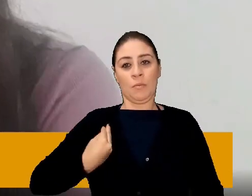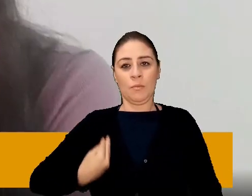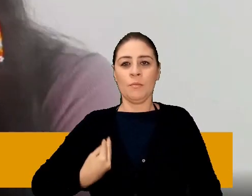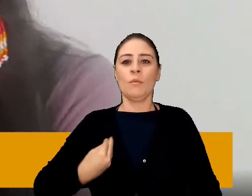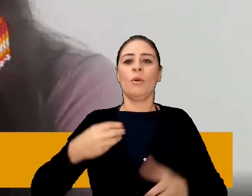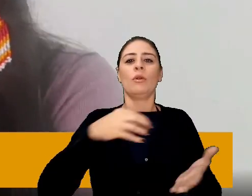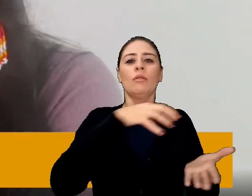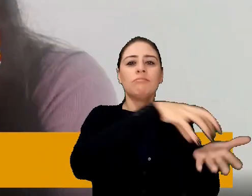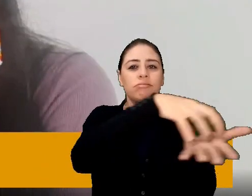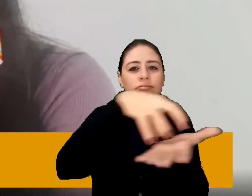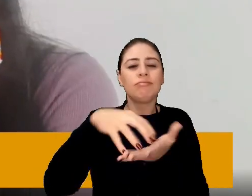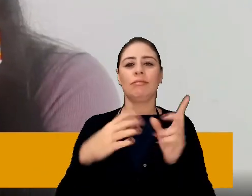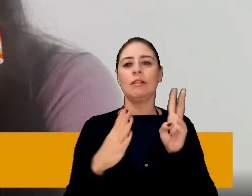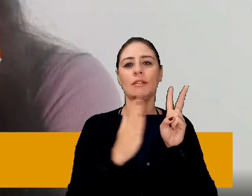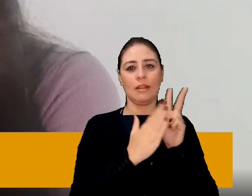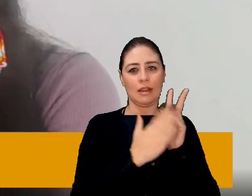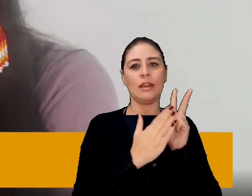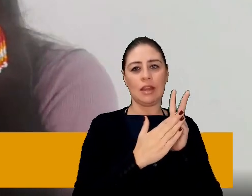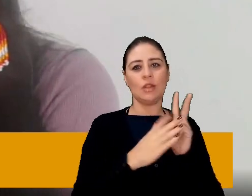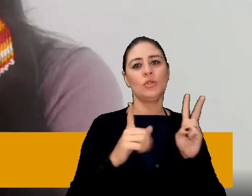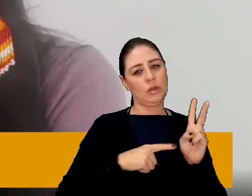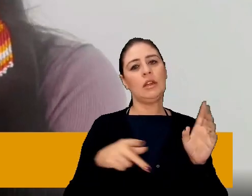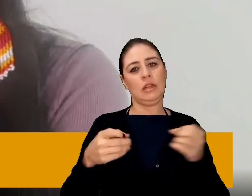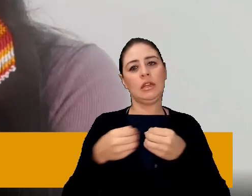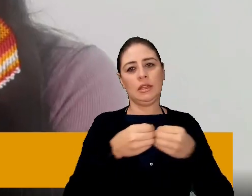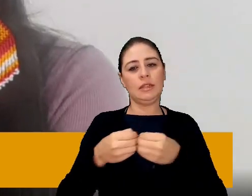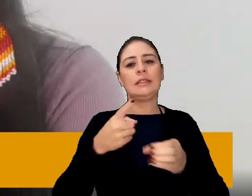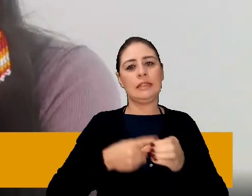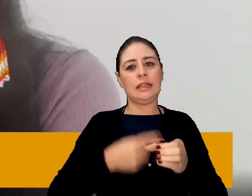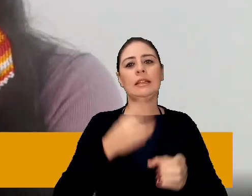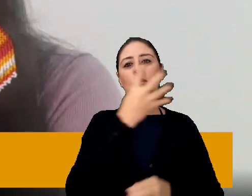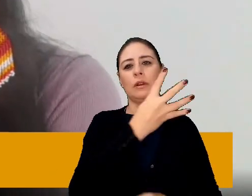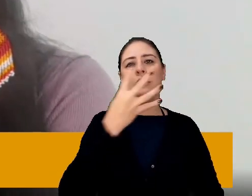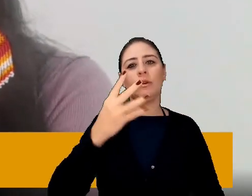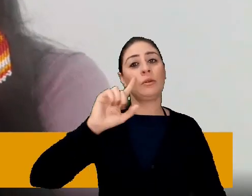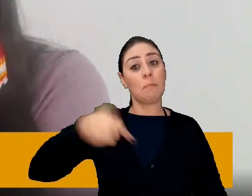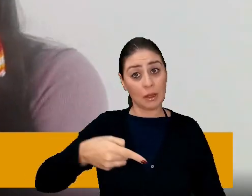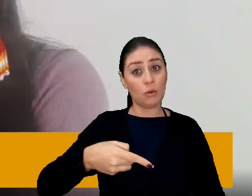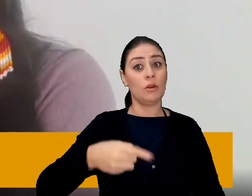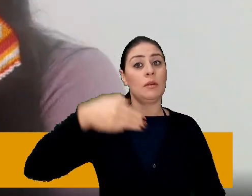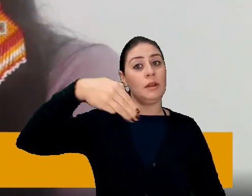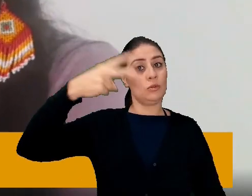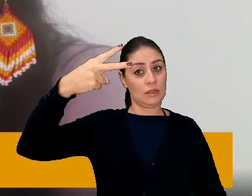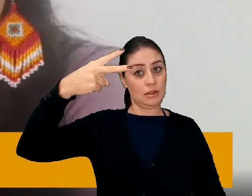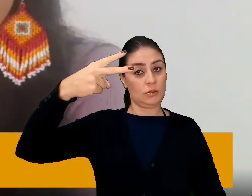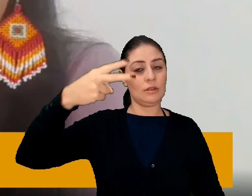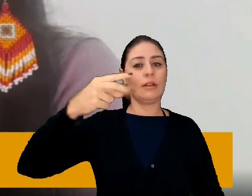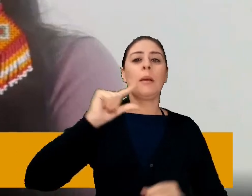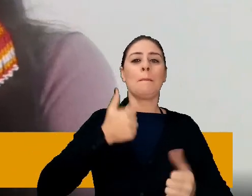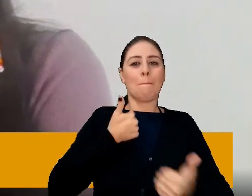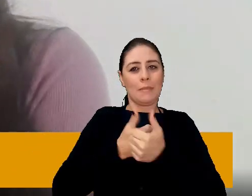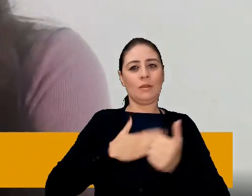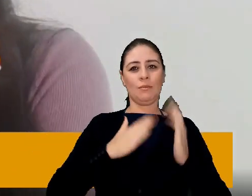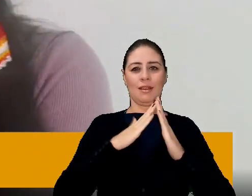urbana, e a gente mora em 44 mil metros quadrados aqui na aldeia, 9 mil metros quadrados, que é aqui para cima da